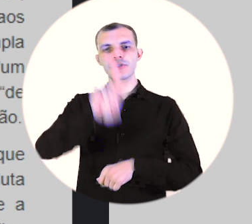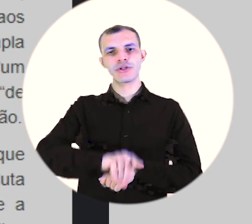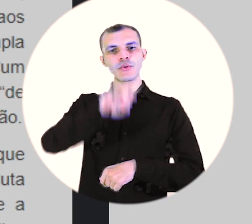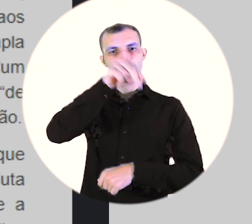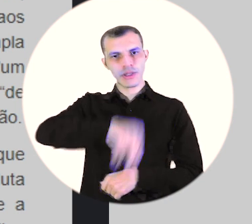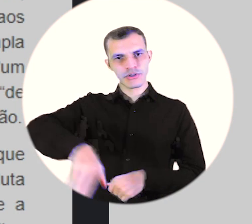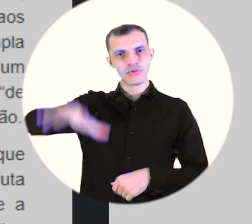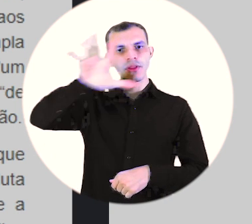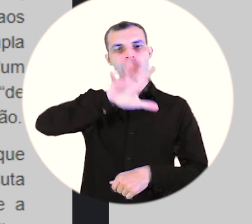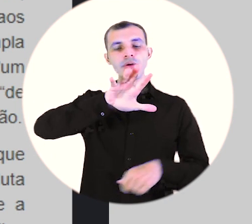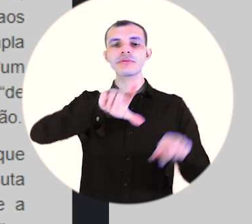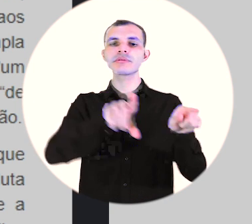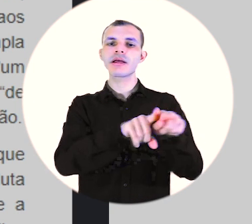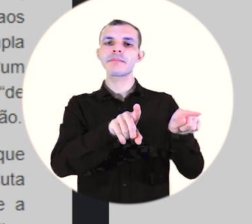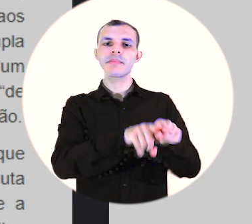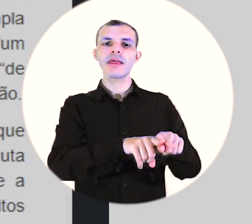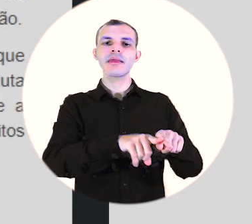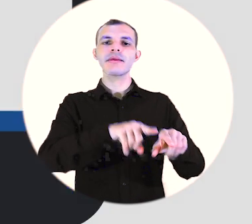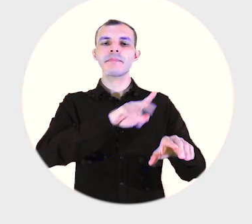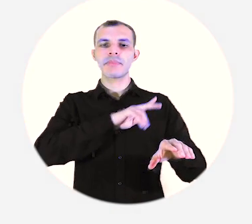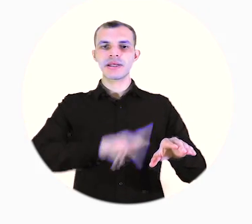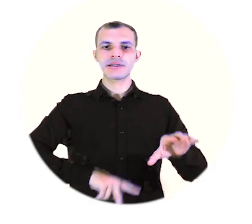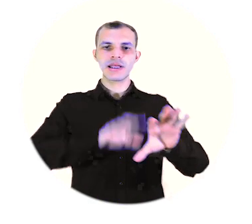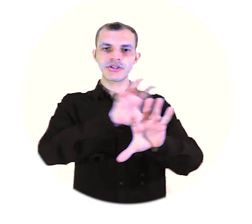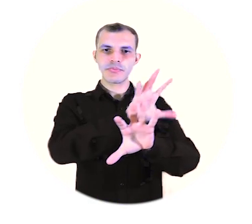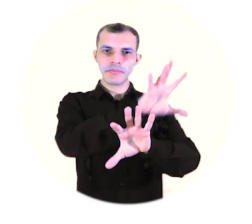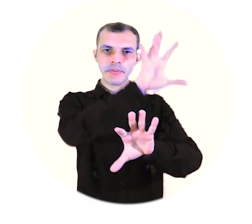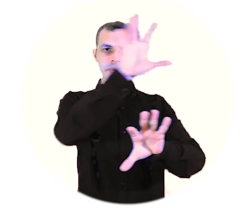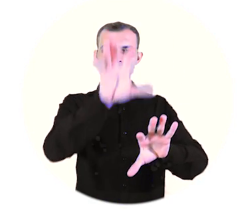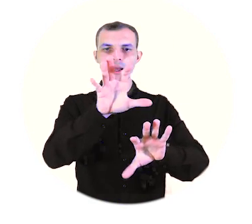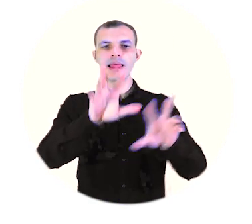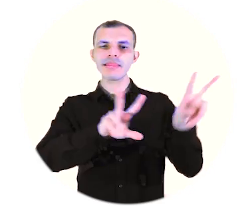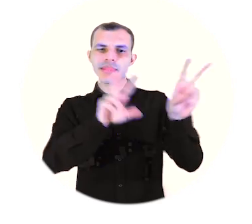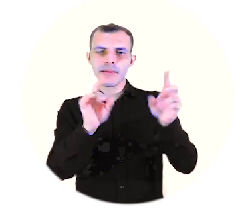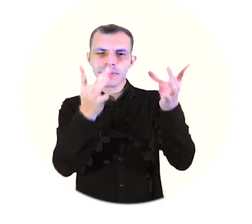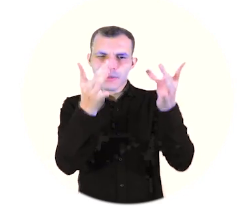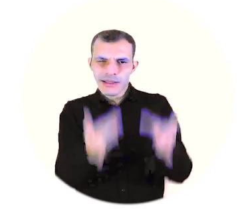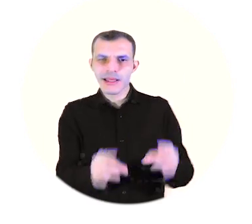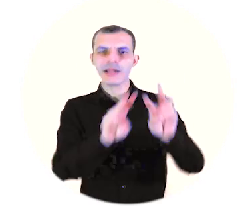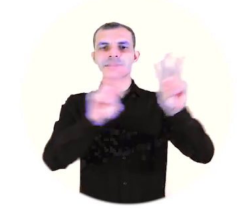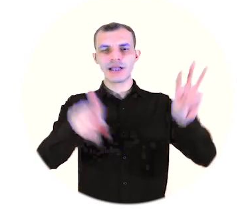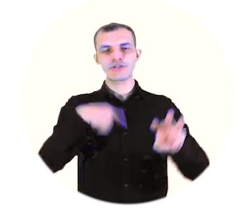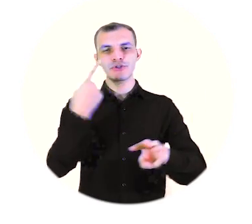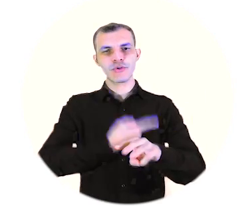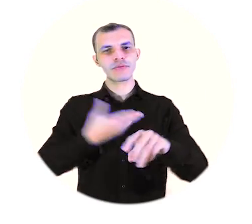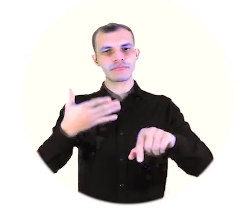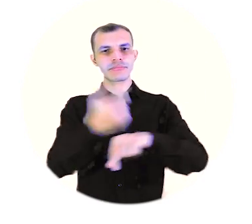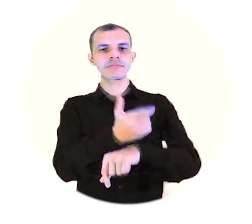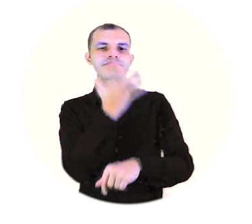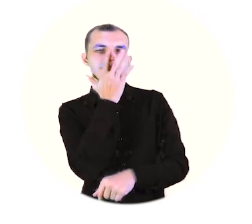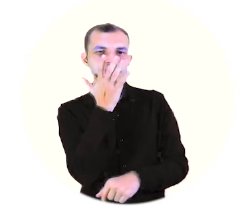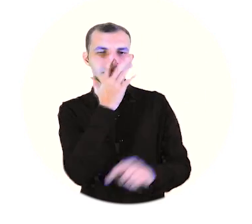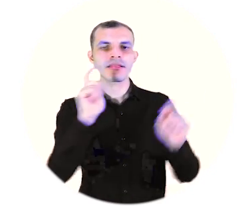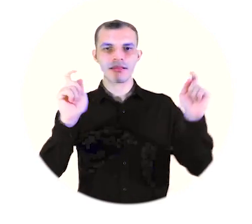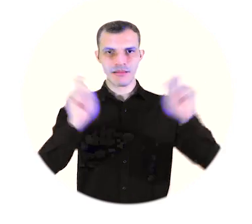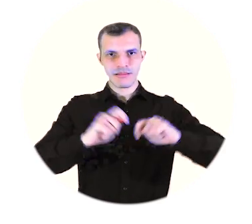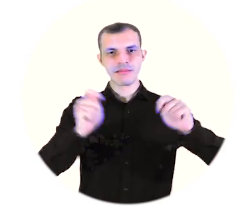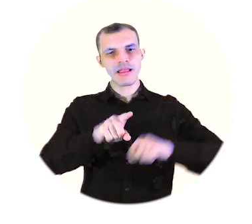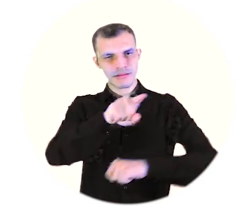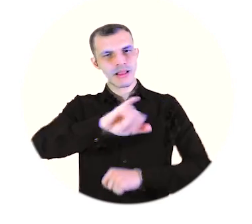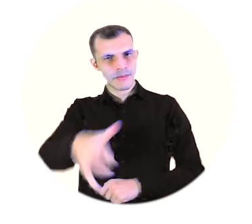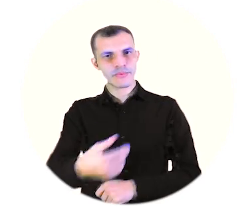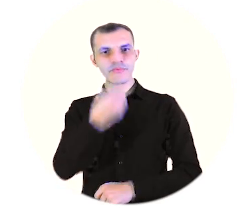nacionais e presidentes estaduais da Ordem. Todos os detalhes sobre esse assunto você confere lá no nosso site, em